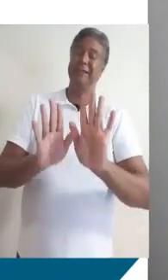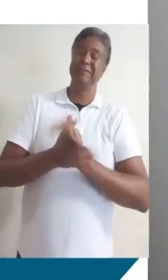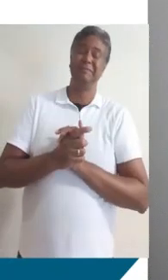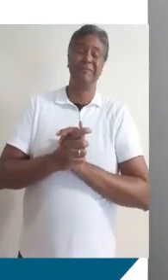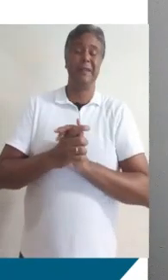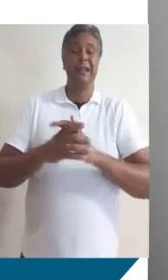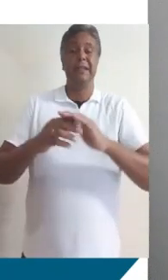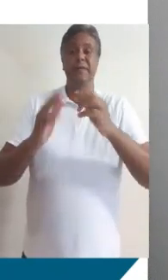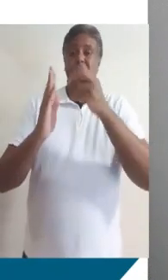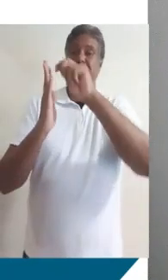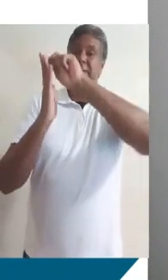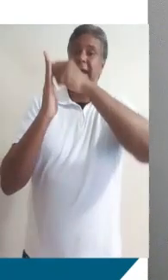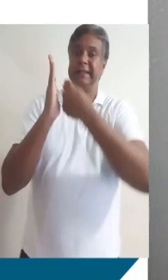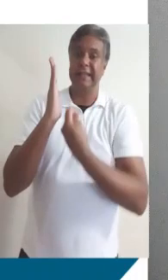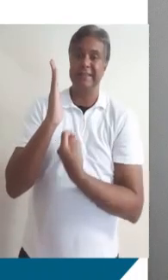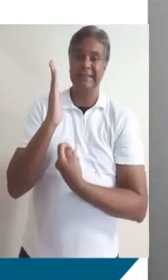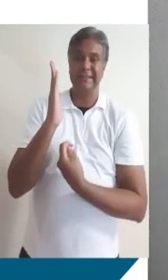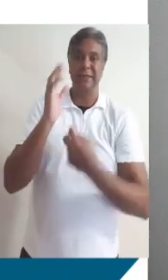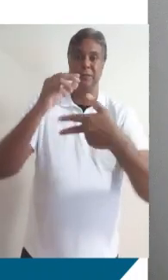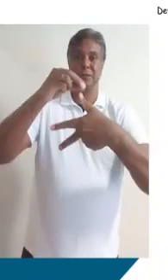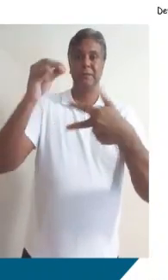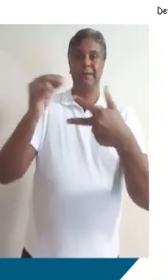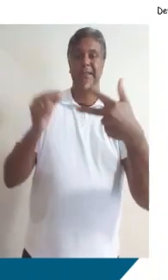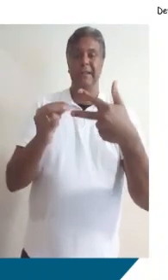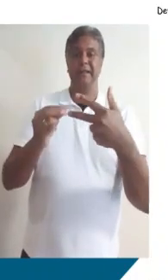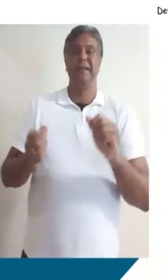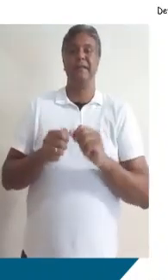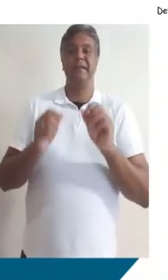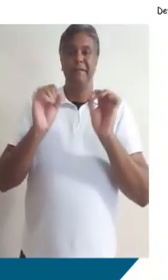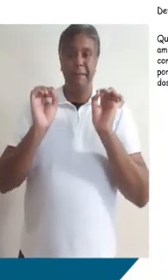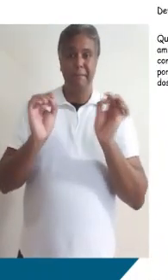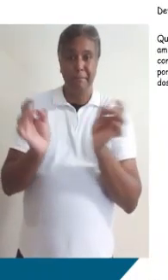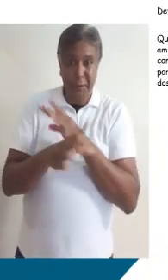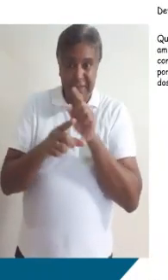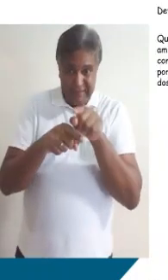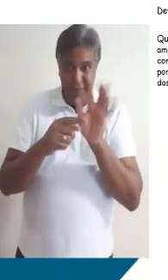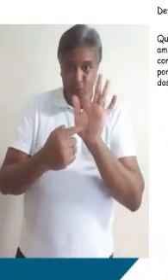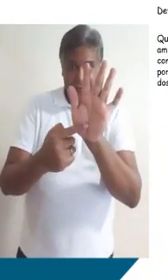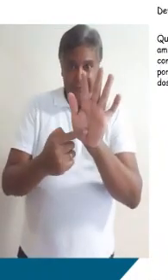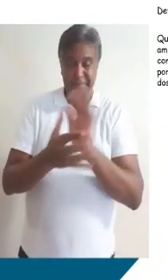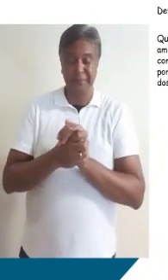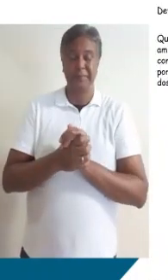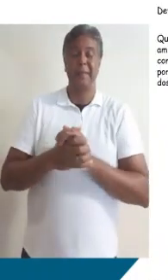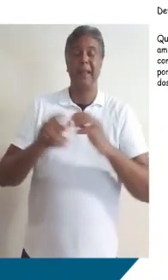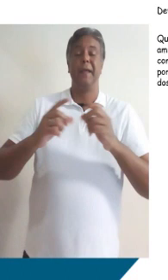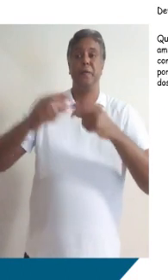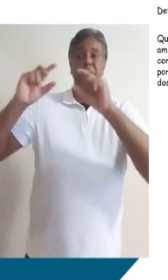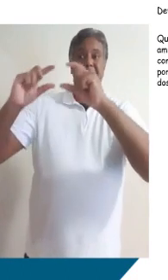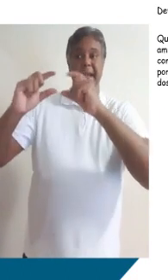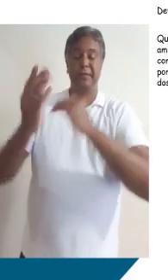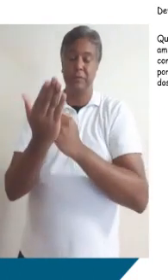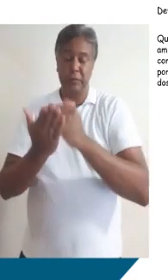se fosse uma redação de vestibular, ficaria mais ou menos assim. Tomando o Enem como exemplo, a gente tem os seguintes parágrafos de introdução, em que